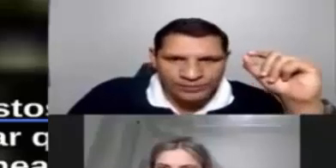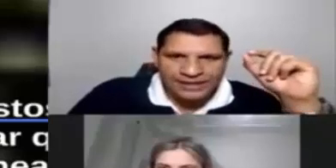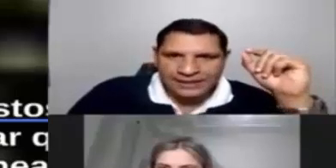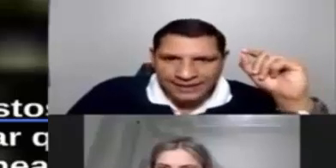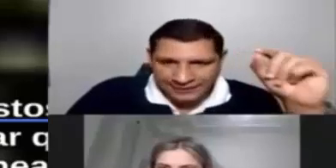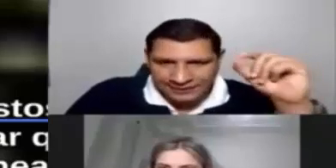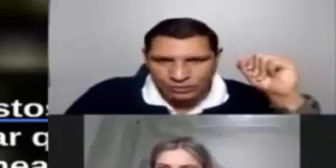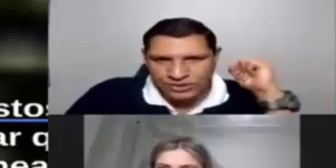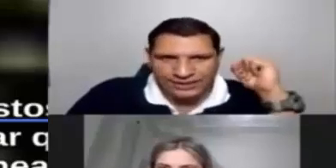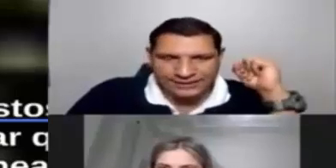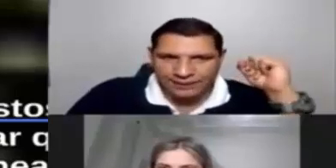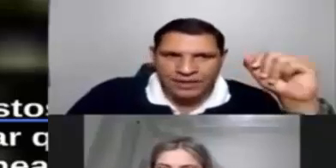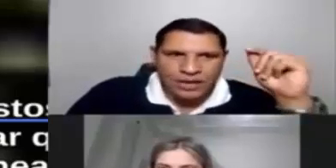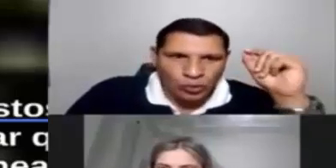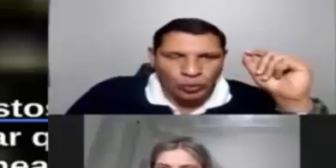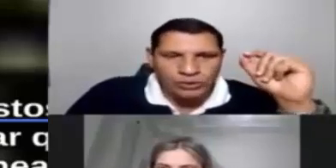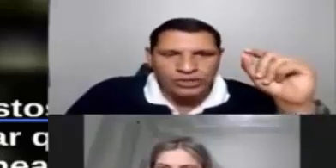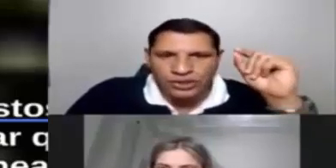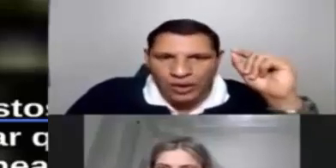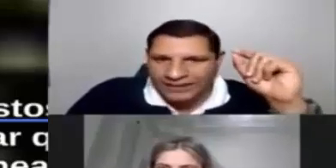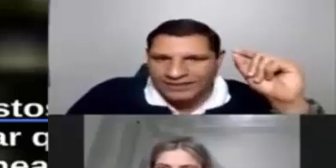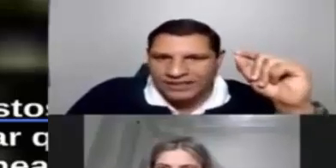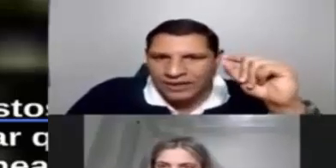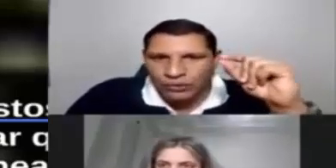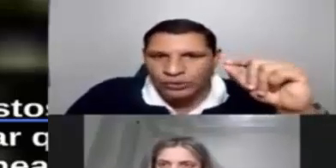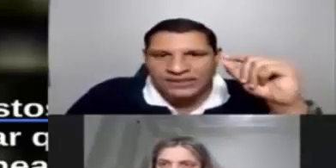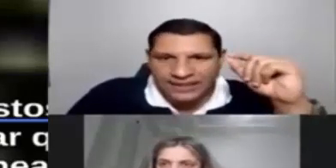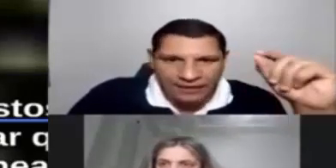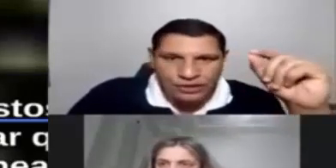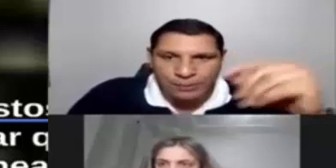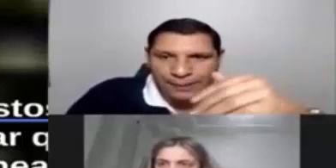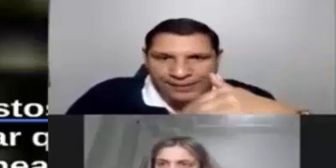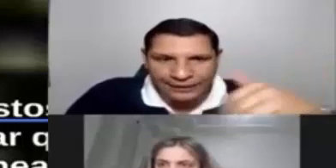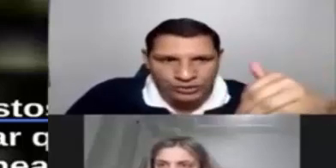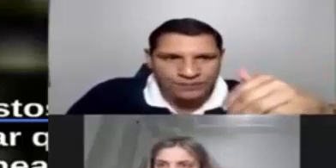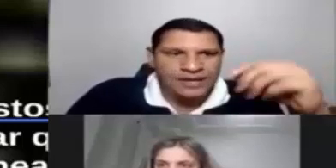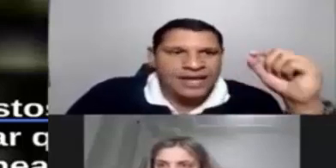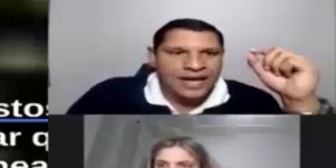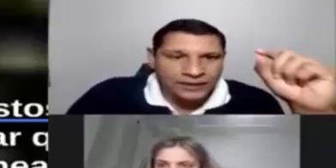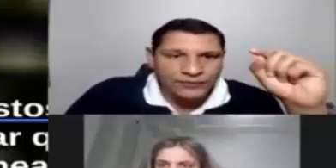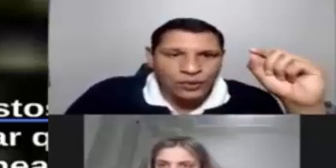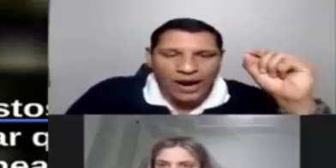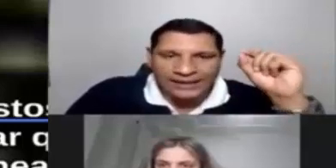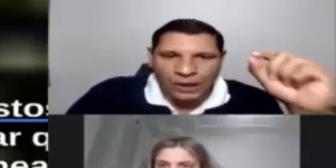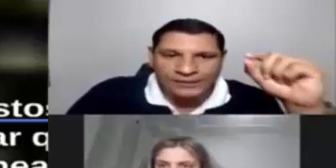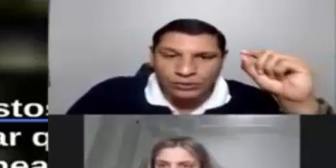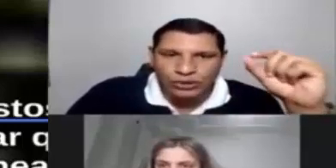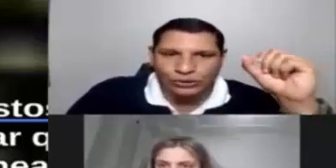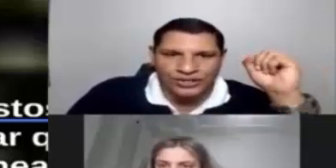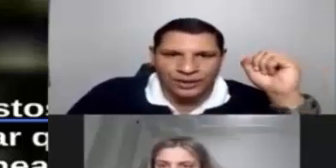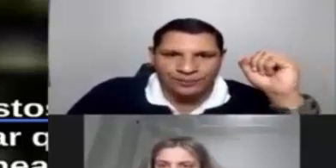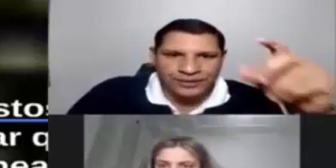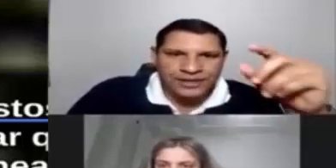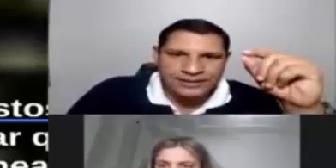mundo dessa circunstância concluímos que o Hades está envolto em trevas perpétuas ali ficam as almas em